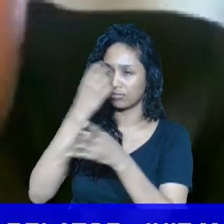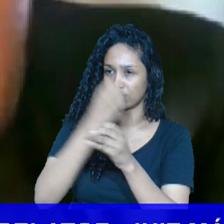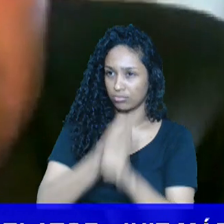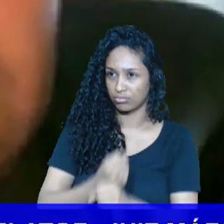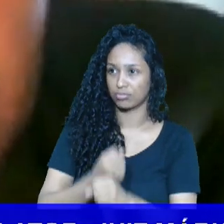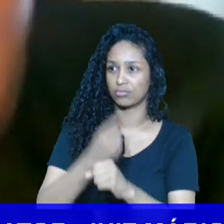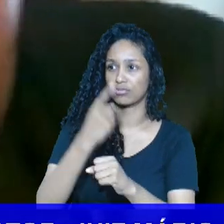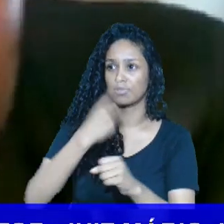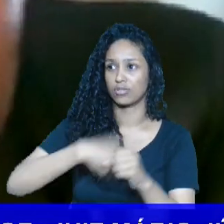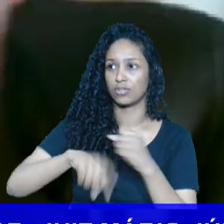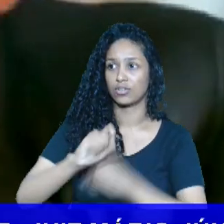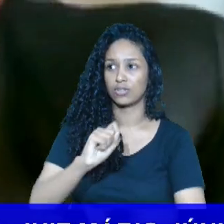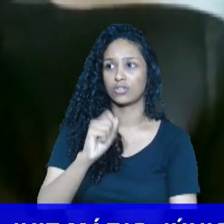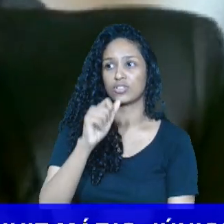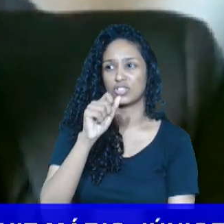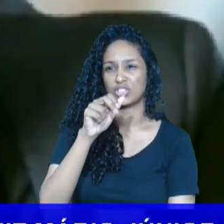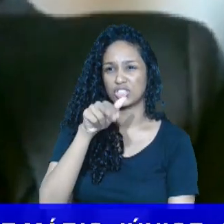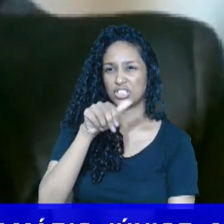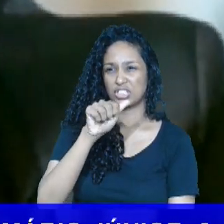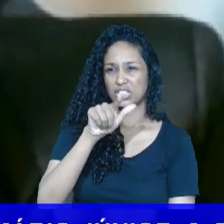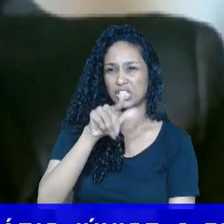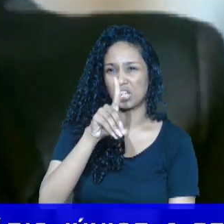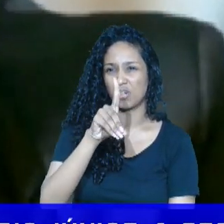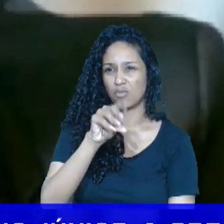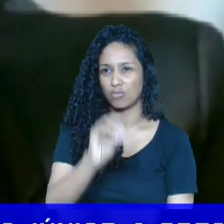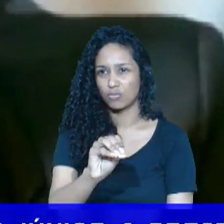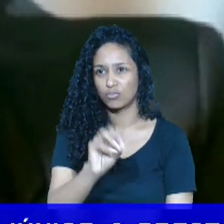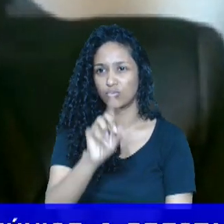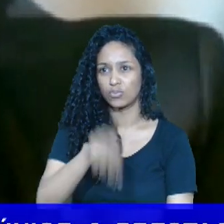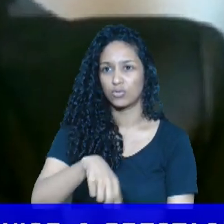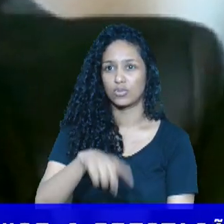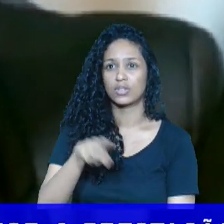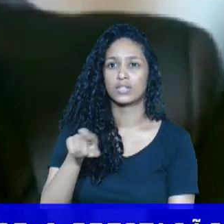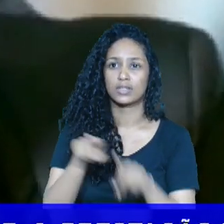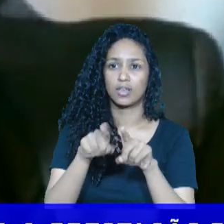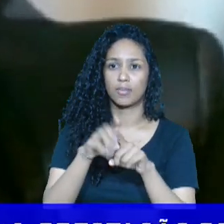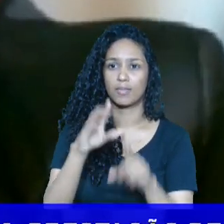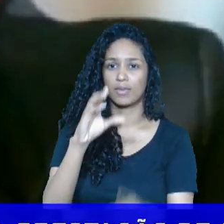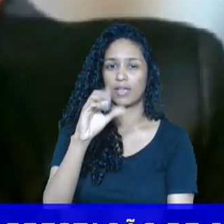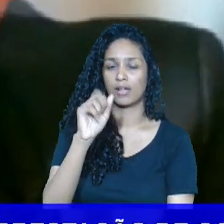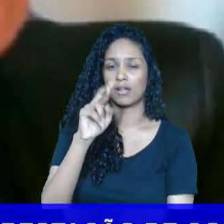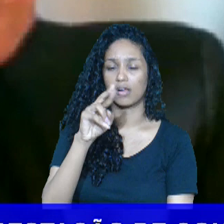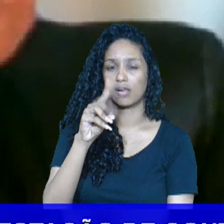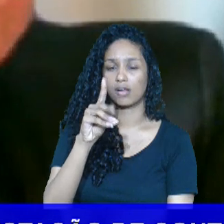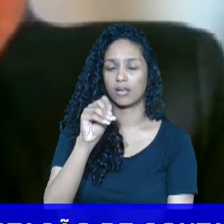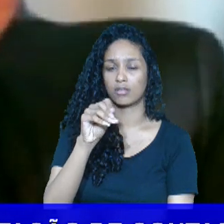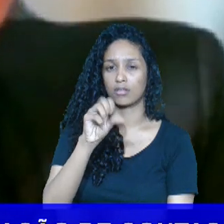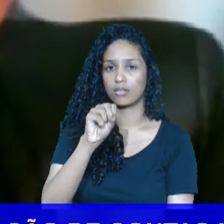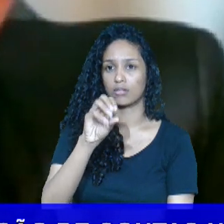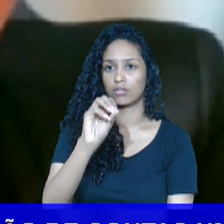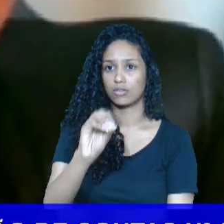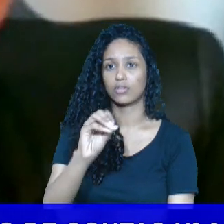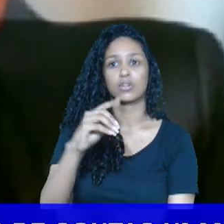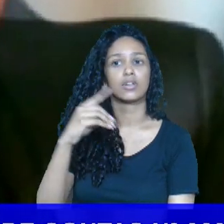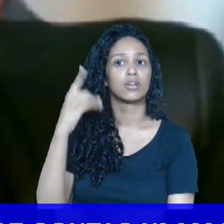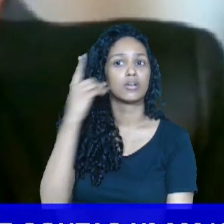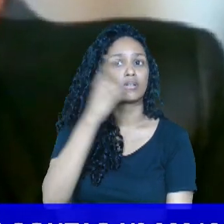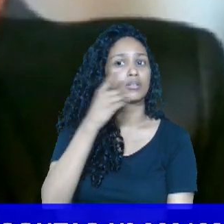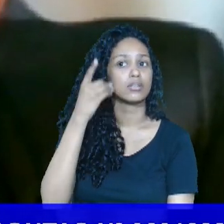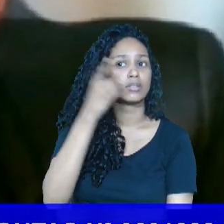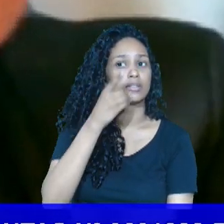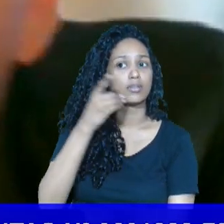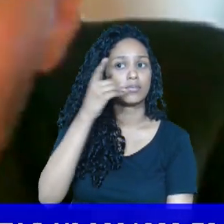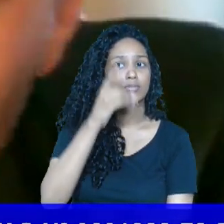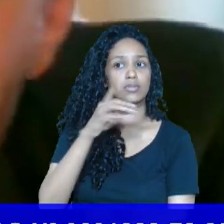campanha de Derjan Cardoso da Silva, que concorreu ao cargo de deputado estadual pelo PSD